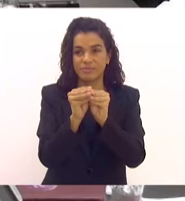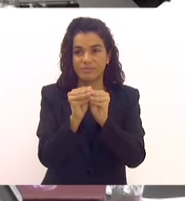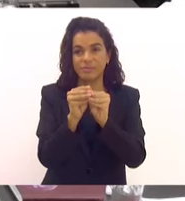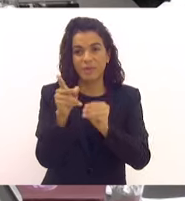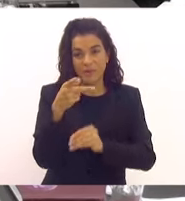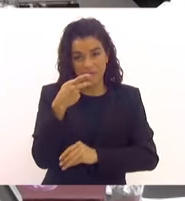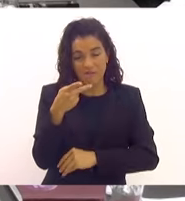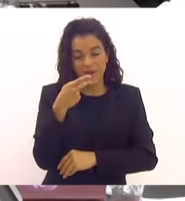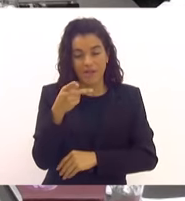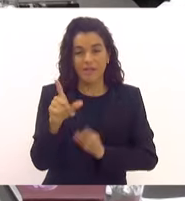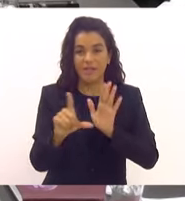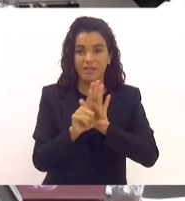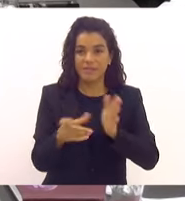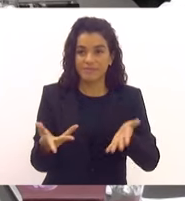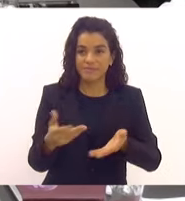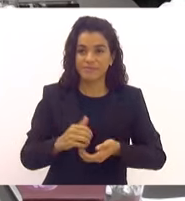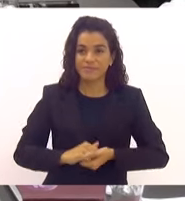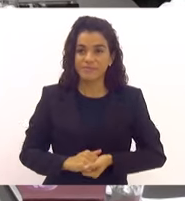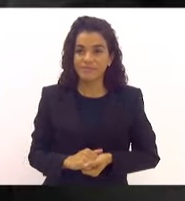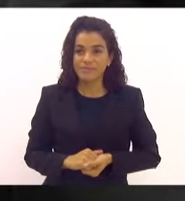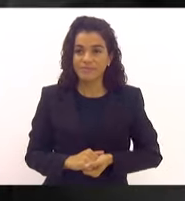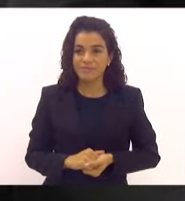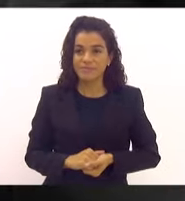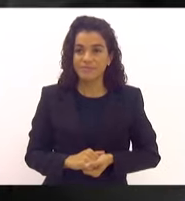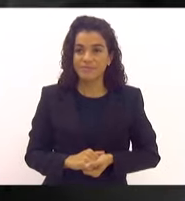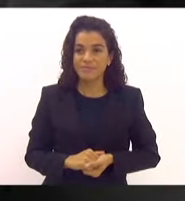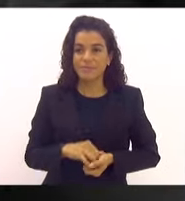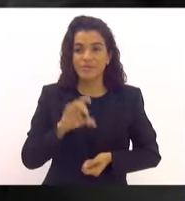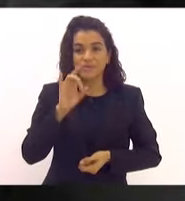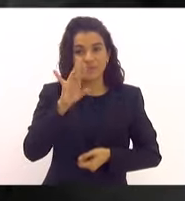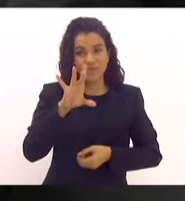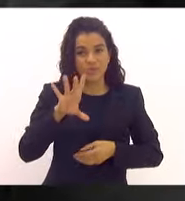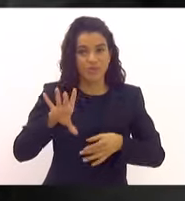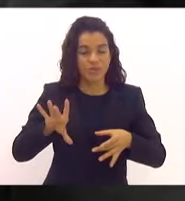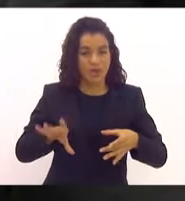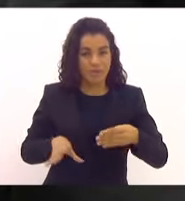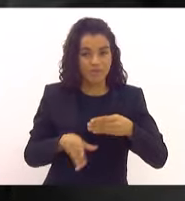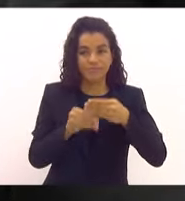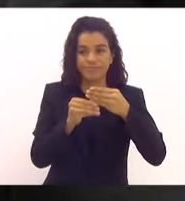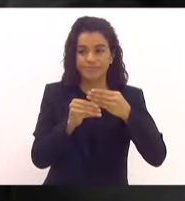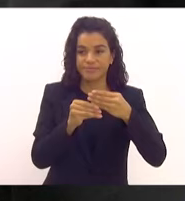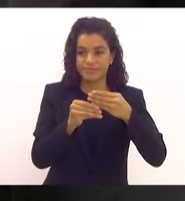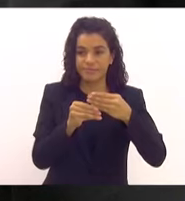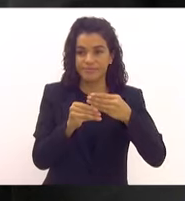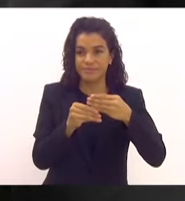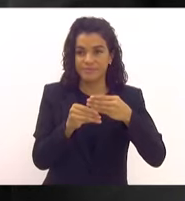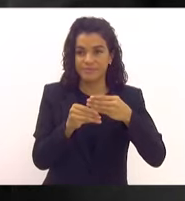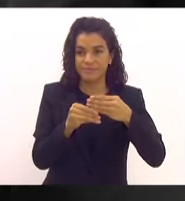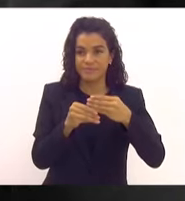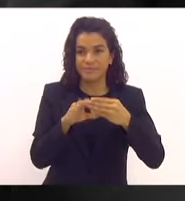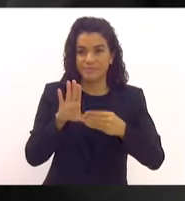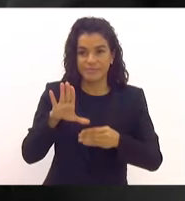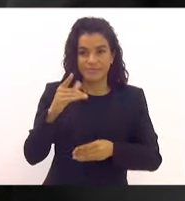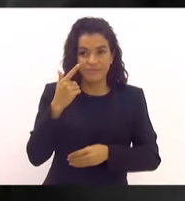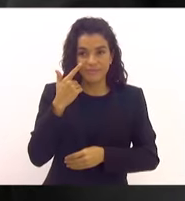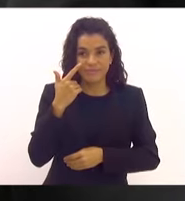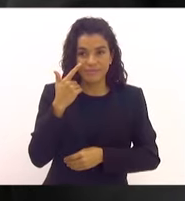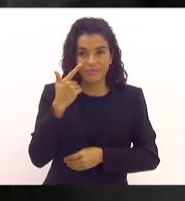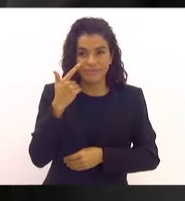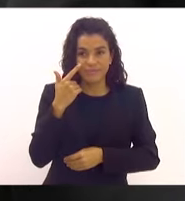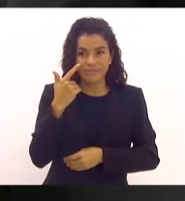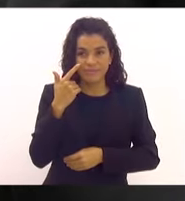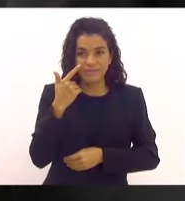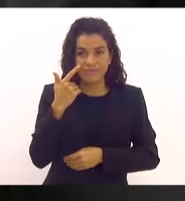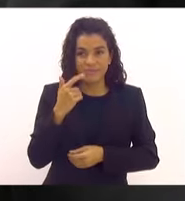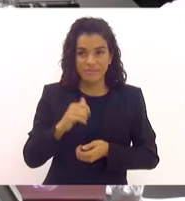9.249. Já é um programa. Deputada Célia. Sim, então, só para complementar as falas, sim, na querida, realidade... Sim, querida, só